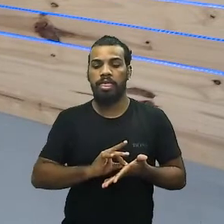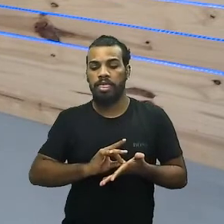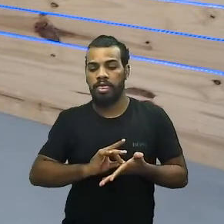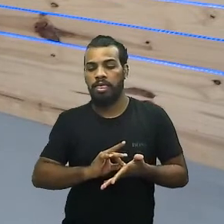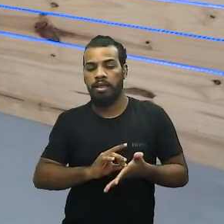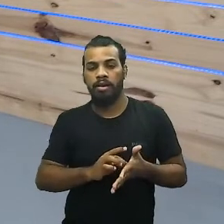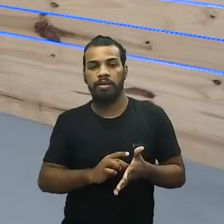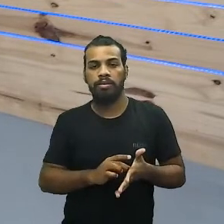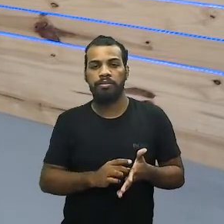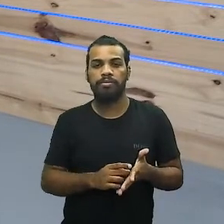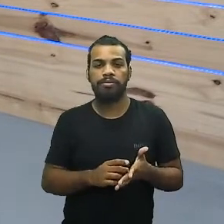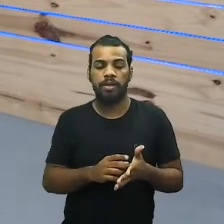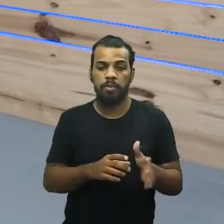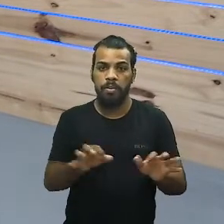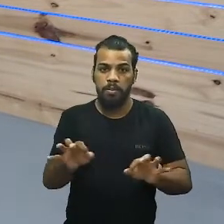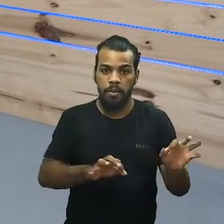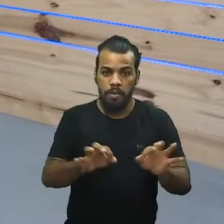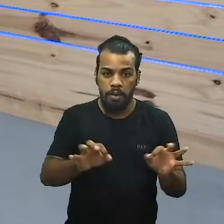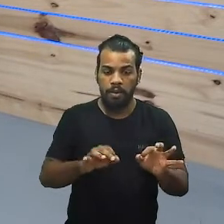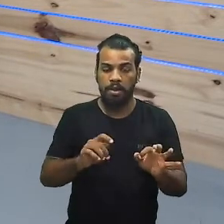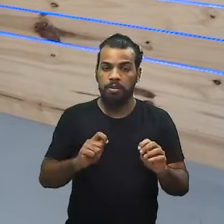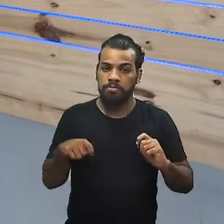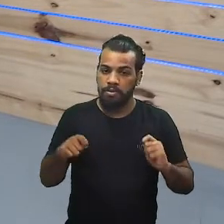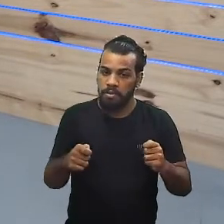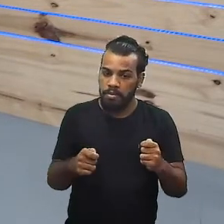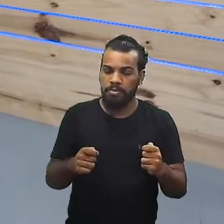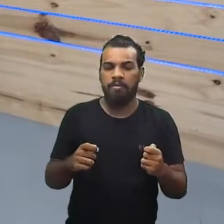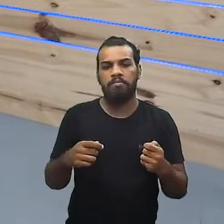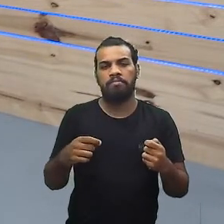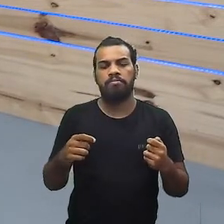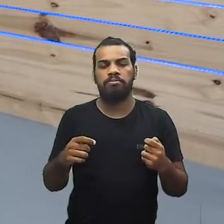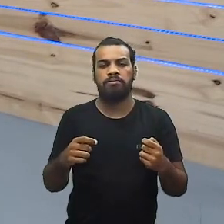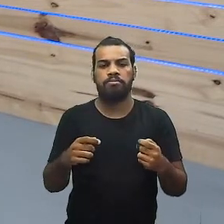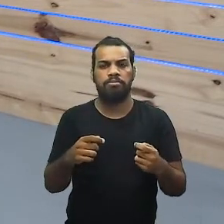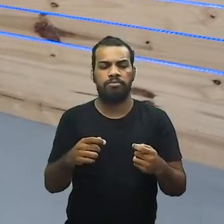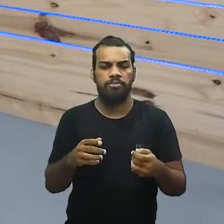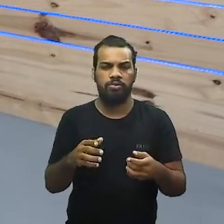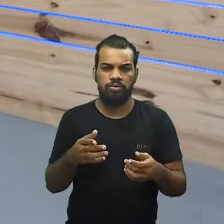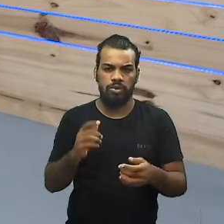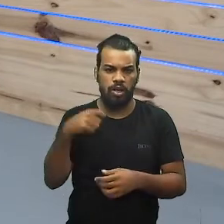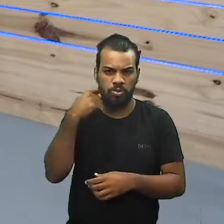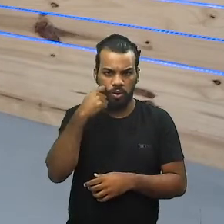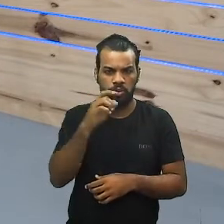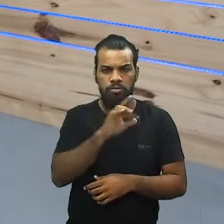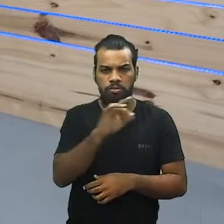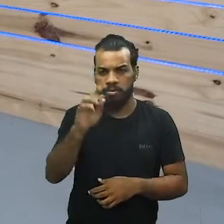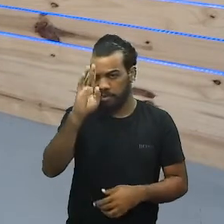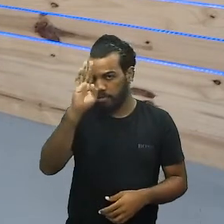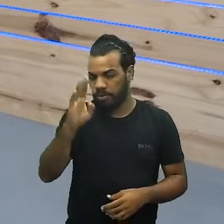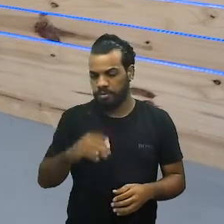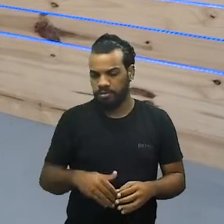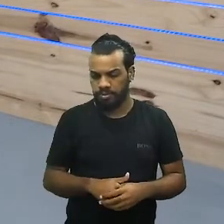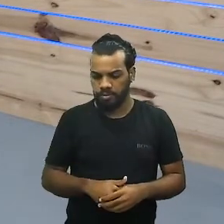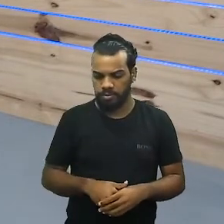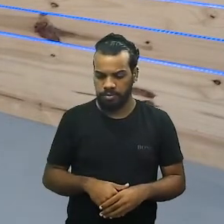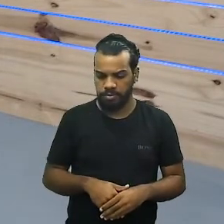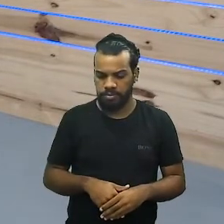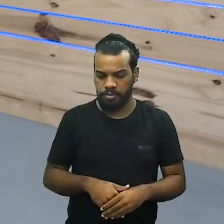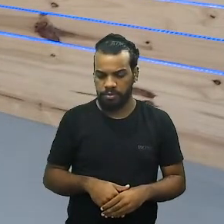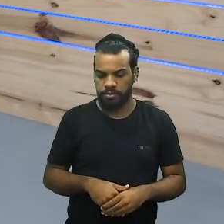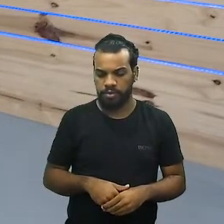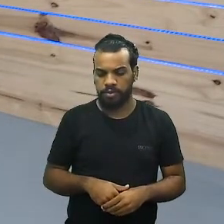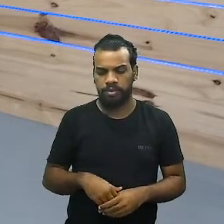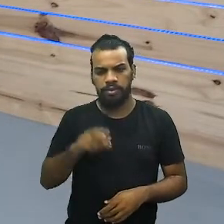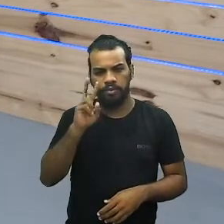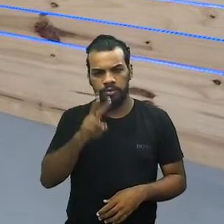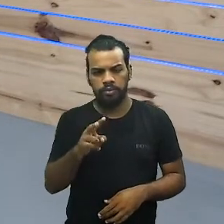exige bastante preparo e bastante dedicação, né, dos atores, principalmente. Enfim, né, a gente viu um pouquinho